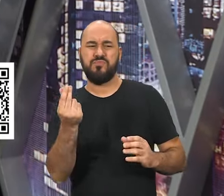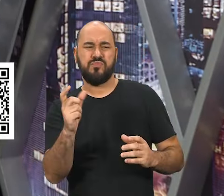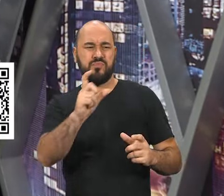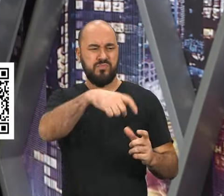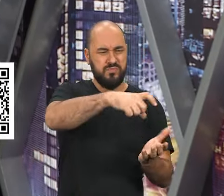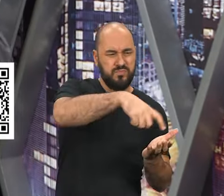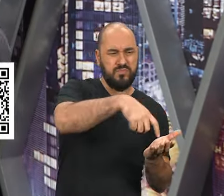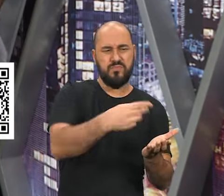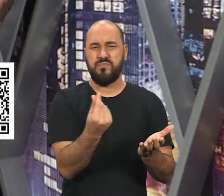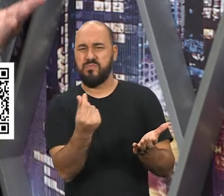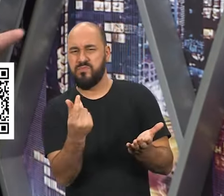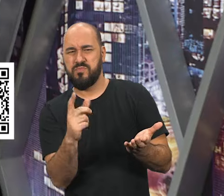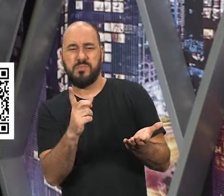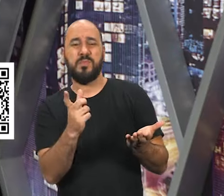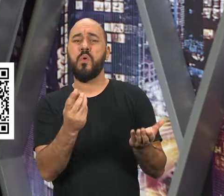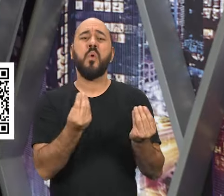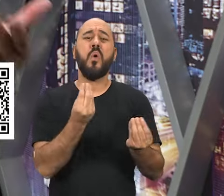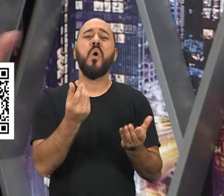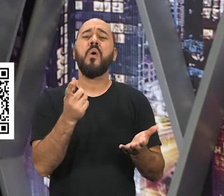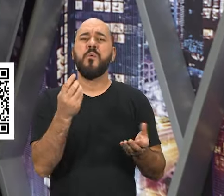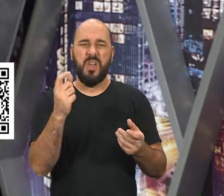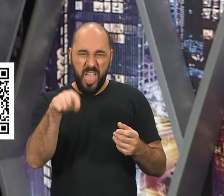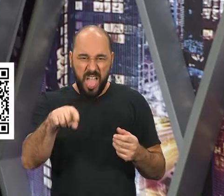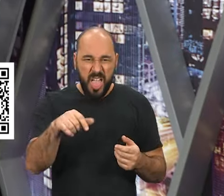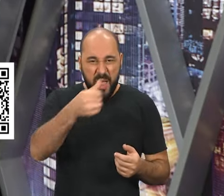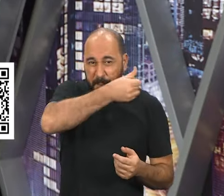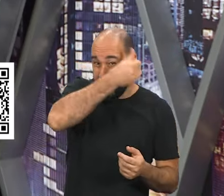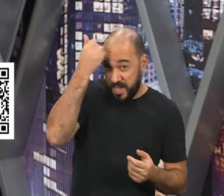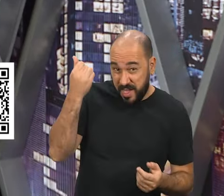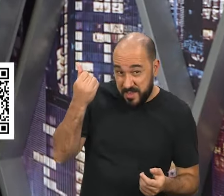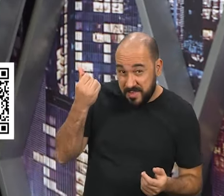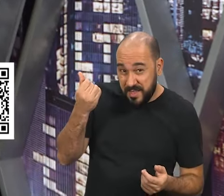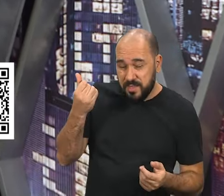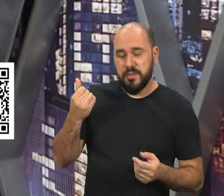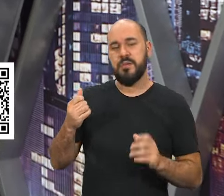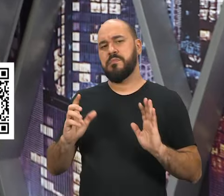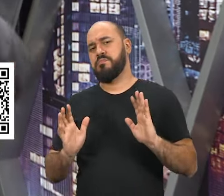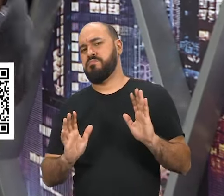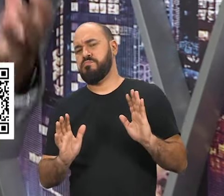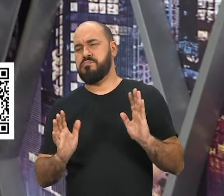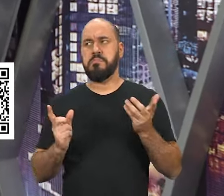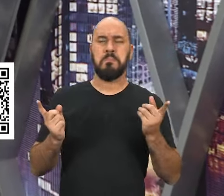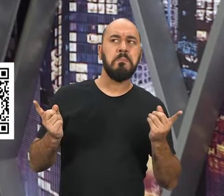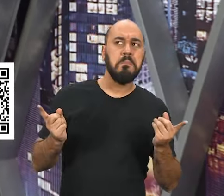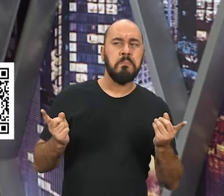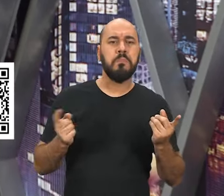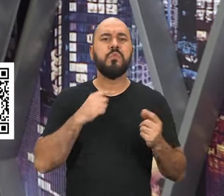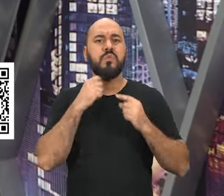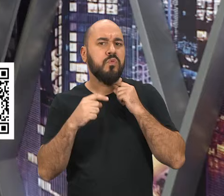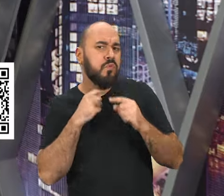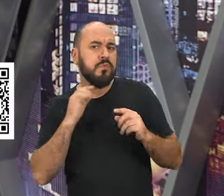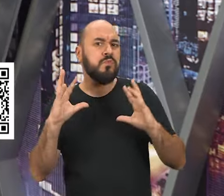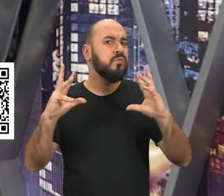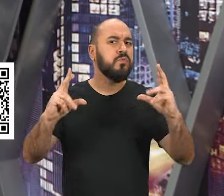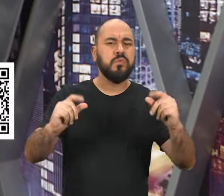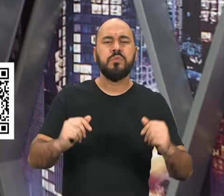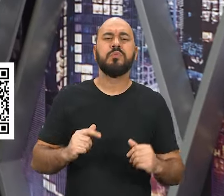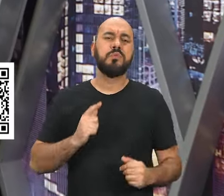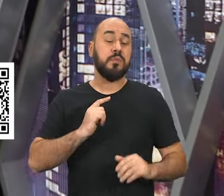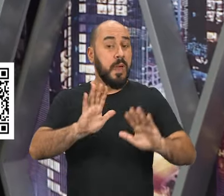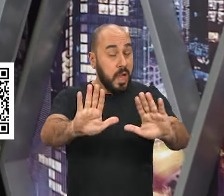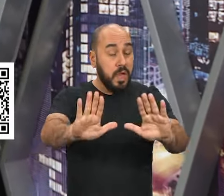besta? Ou seja, muitas pessoas começam a questionar tudo isso sobre a marca da besta, sobre quem é a besta. Então é o seguinte,